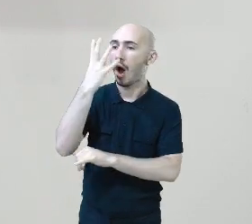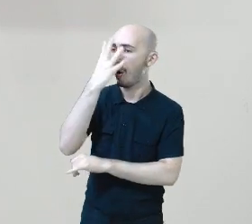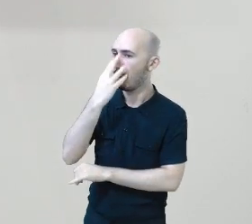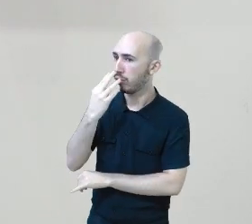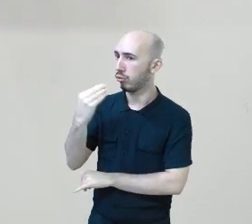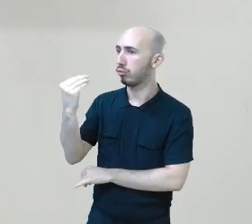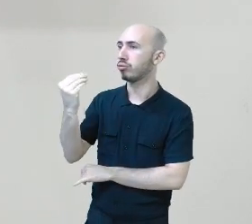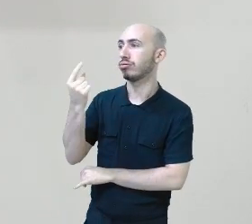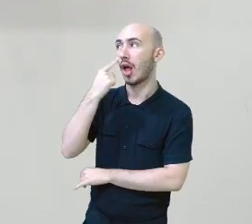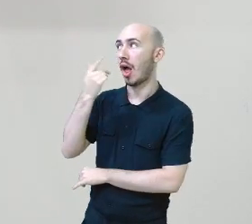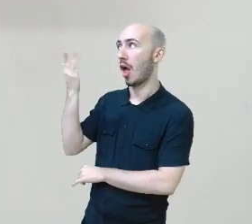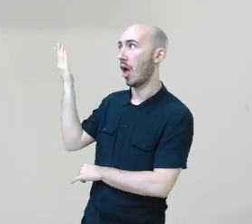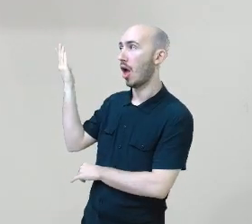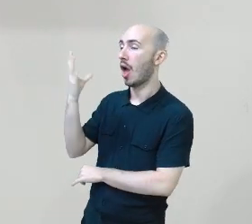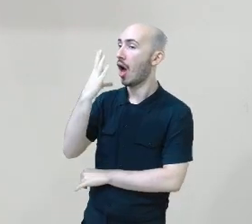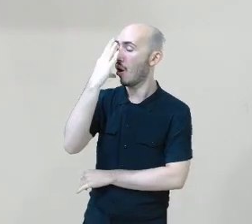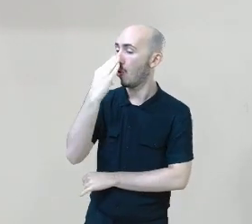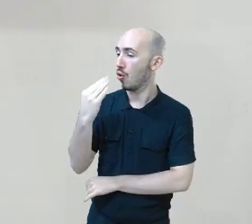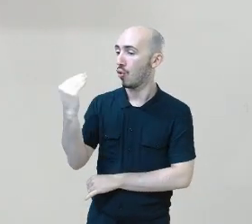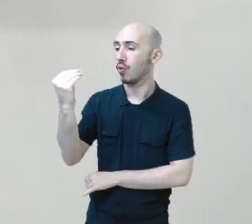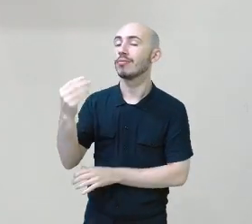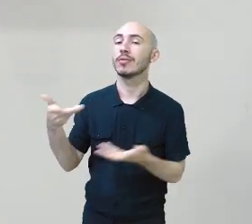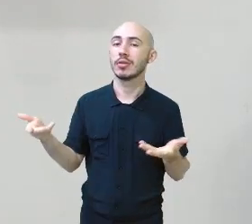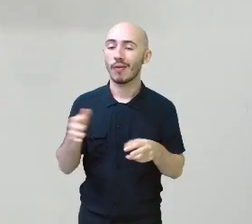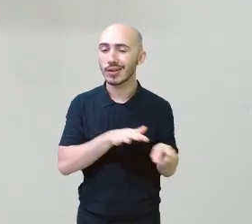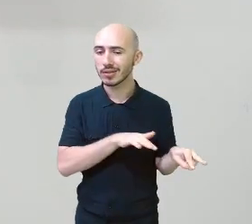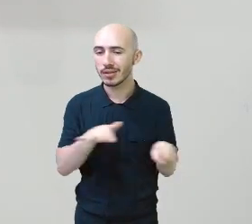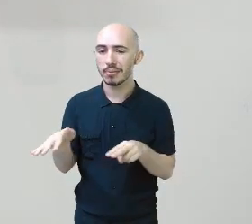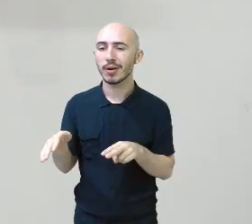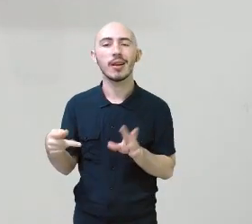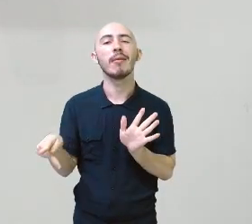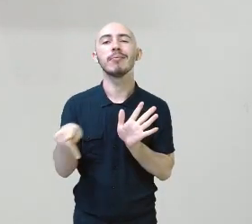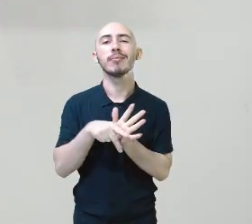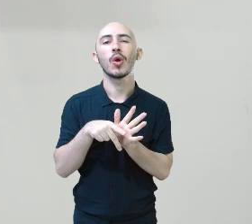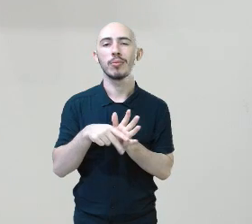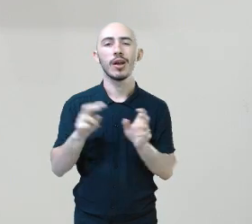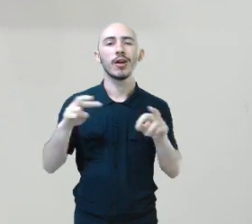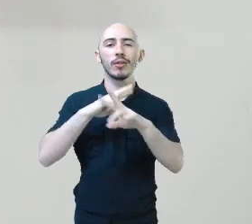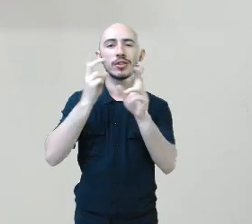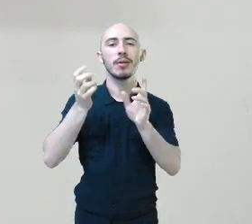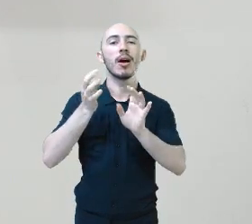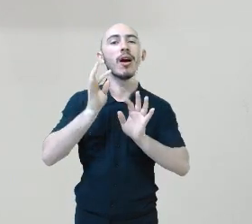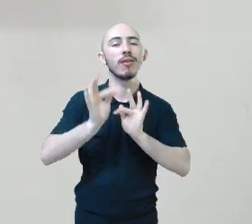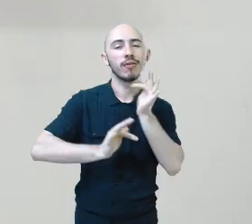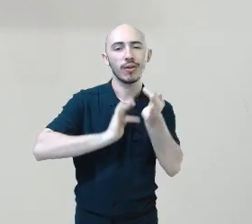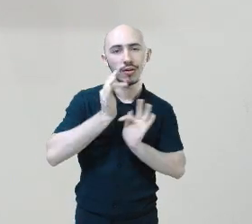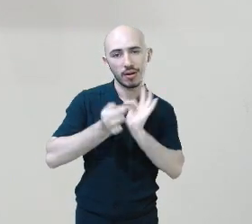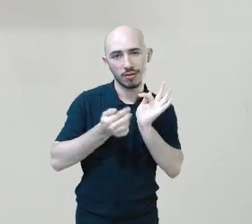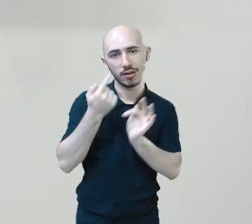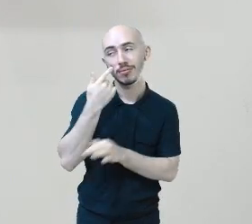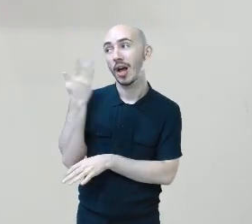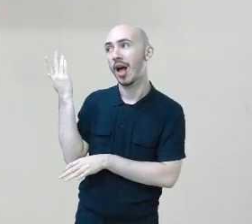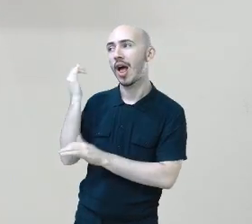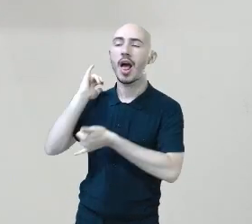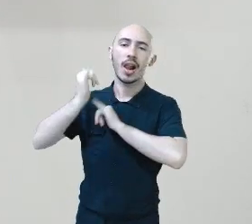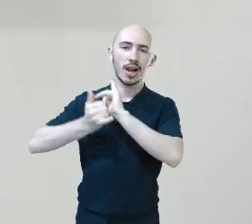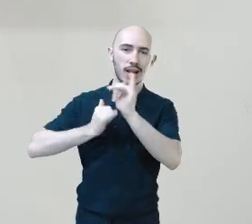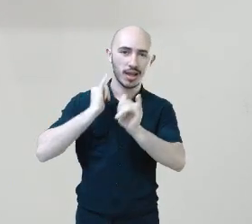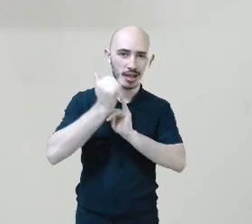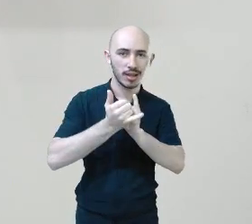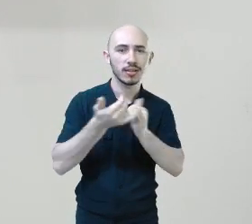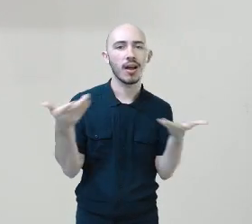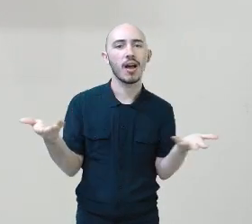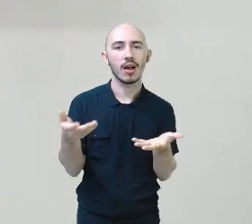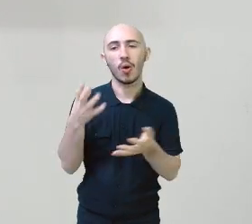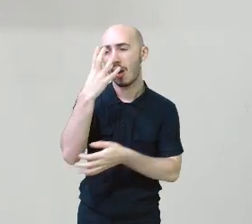numa semana trazendo diversas temáticas do folclore, e uma delas são as lendas, e aí vamos entrar com a lenda